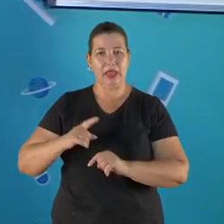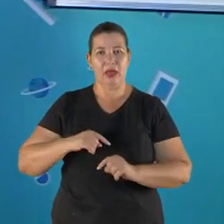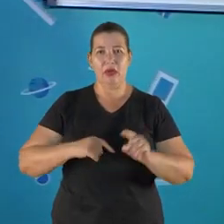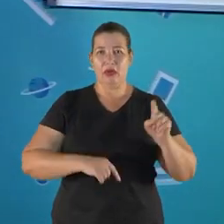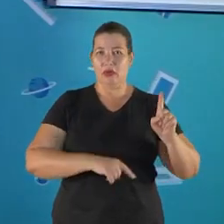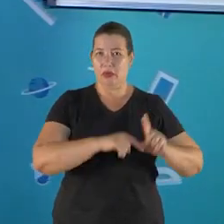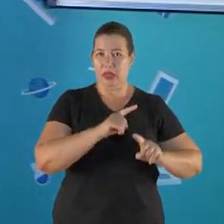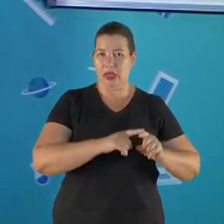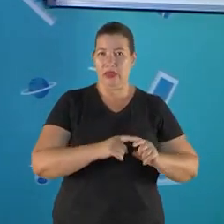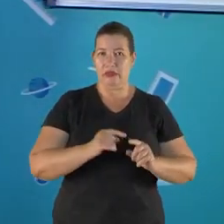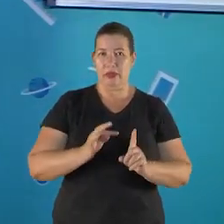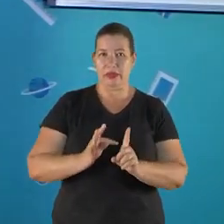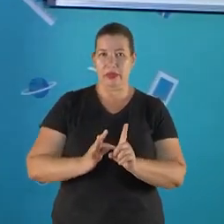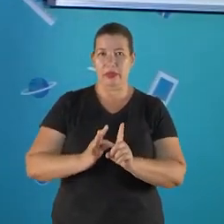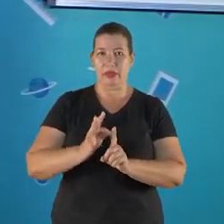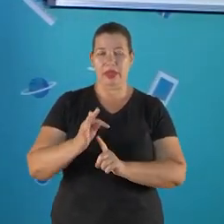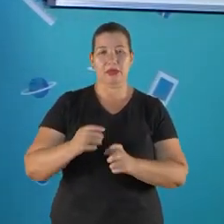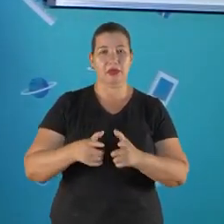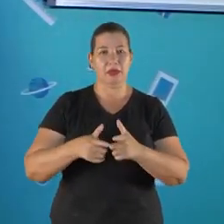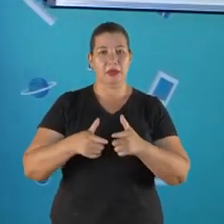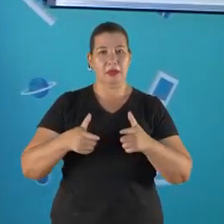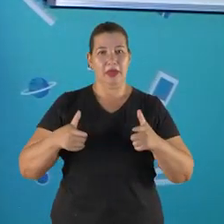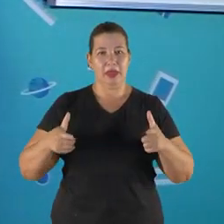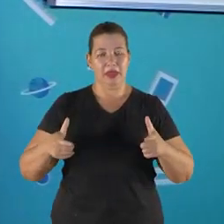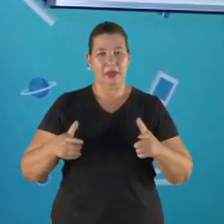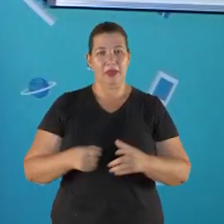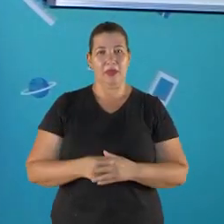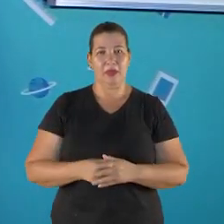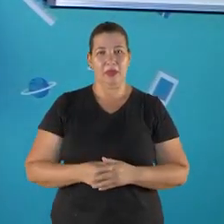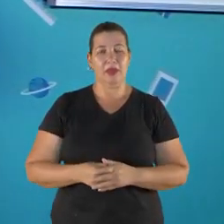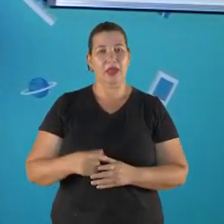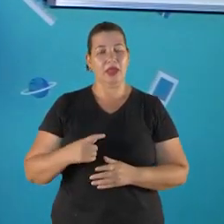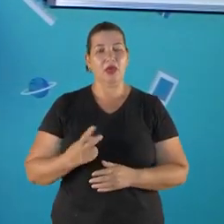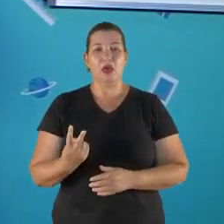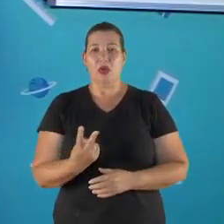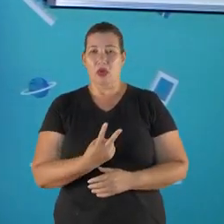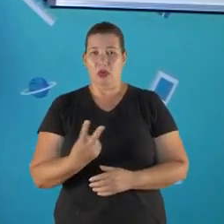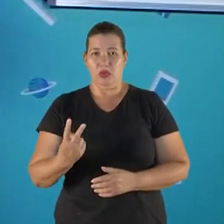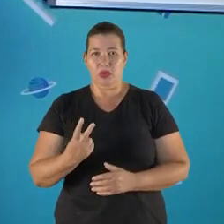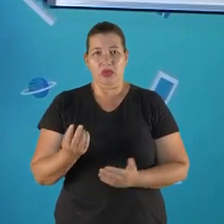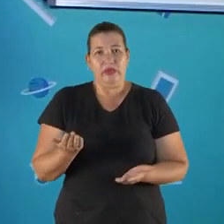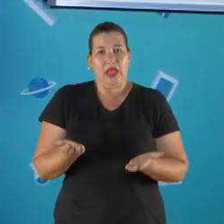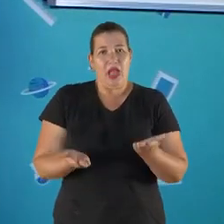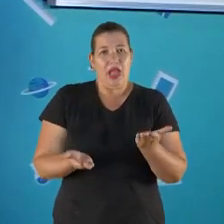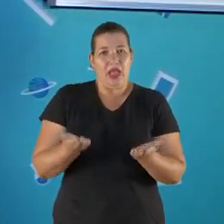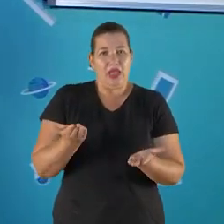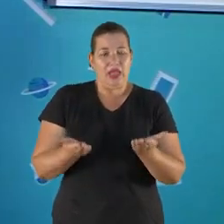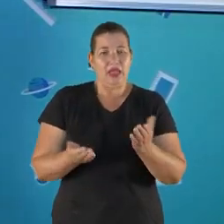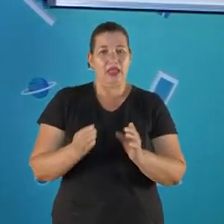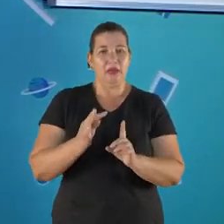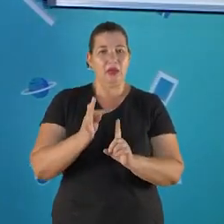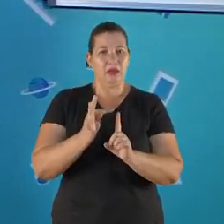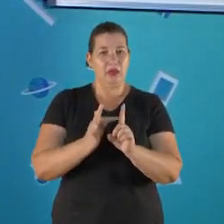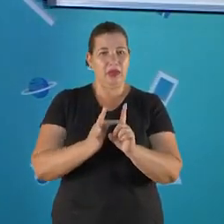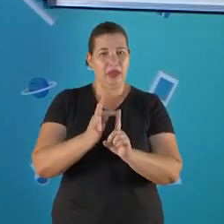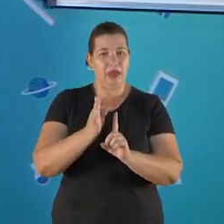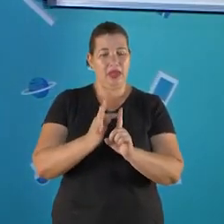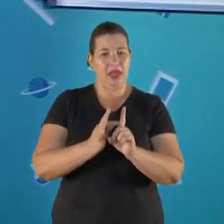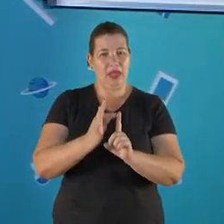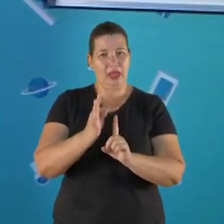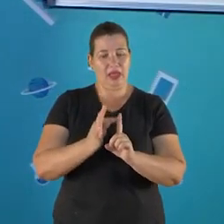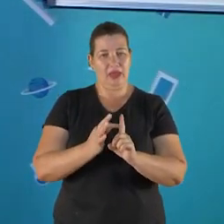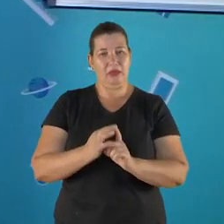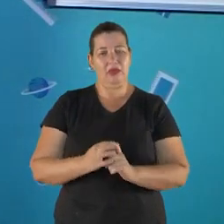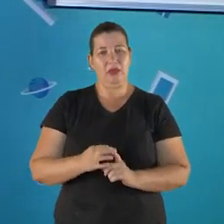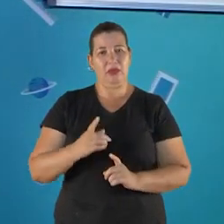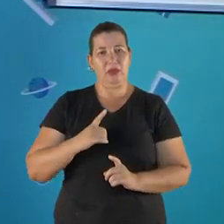maior temperatura para o de menor temperatura, até que ambos fiquem em equilíbrio térmico,